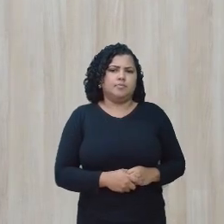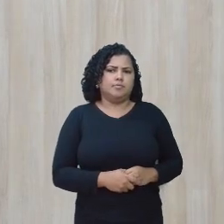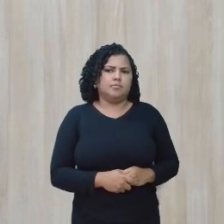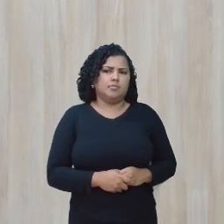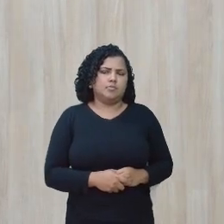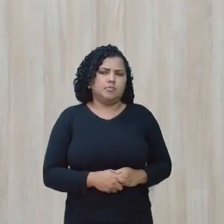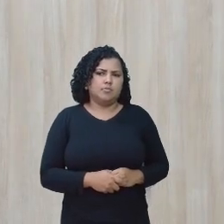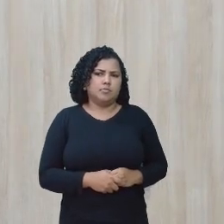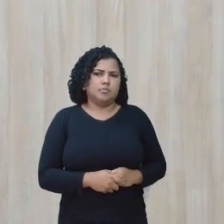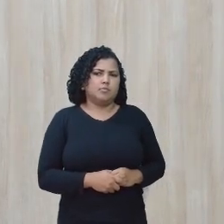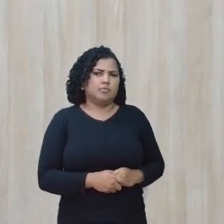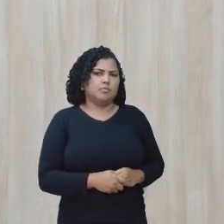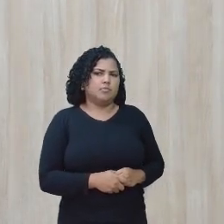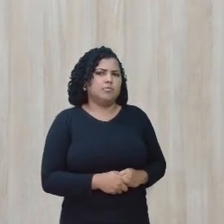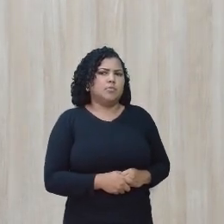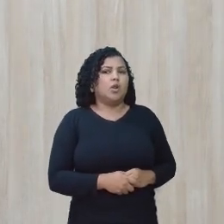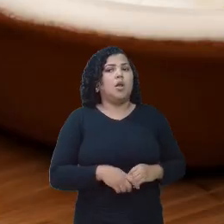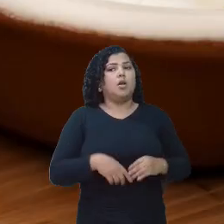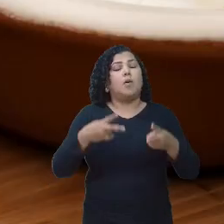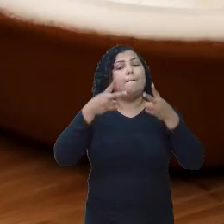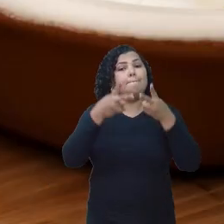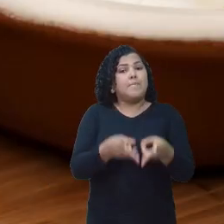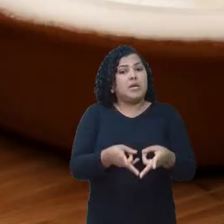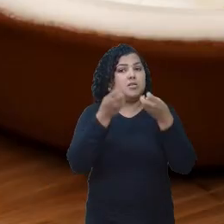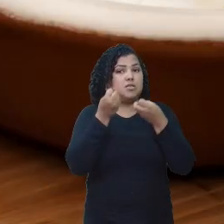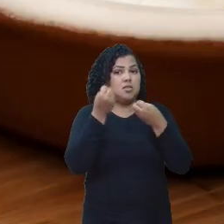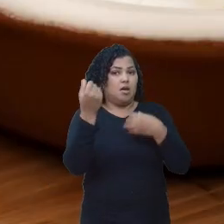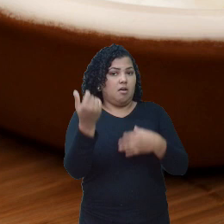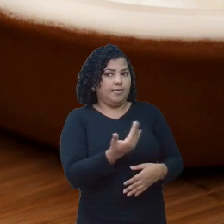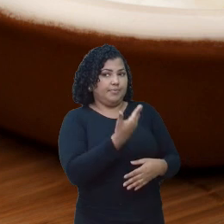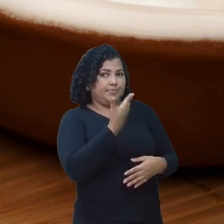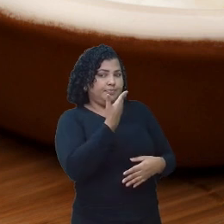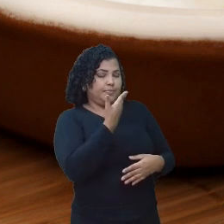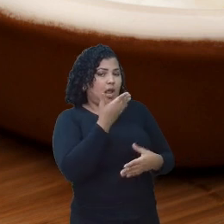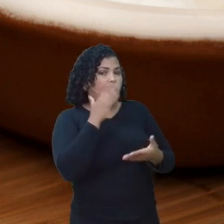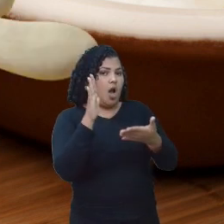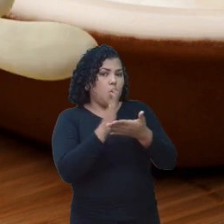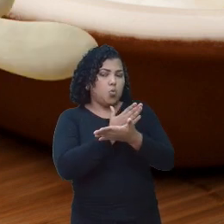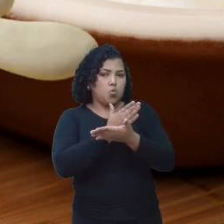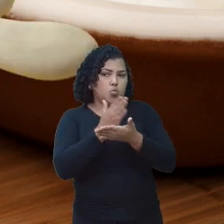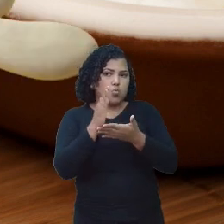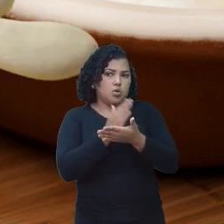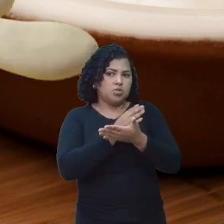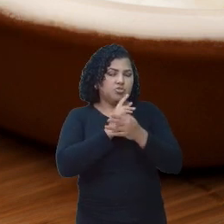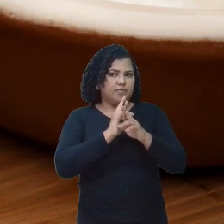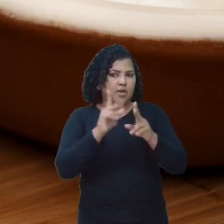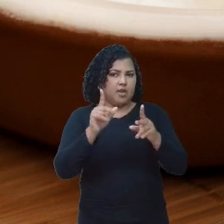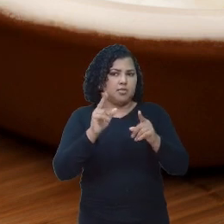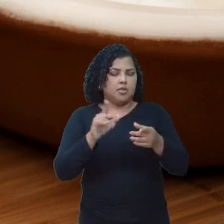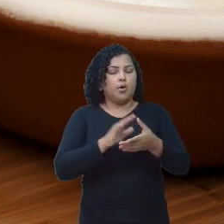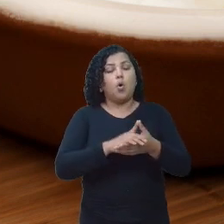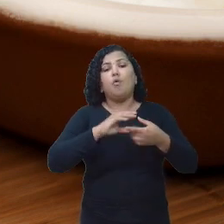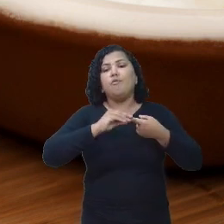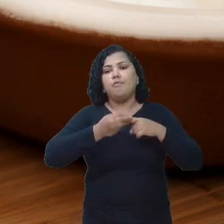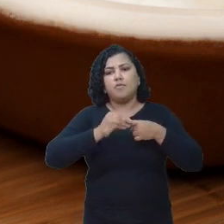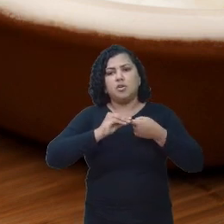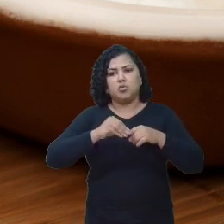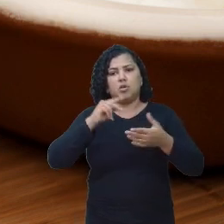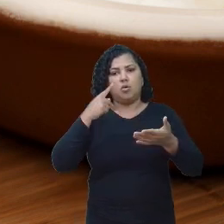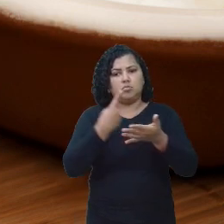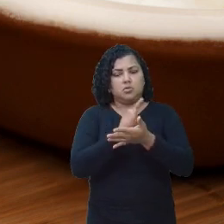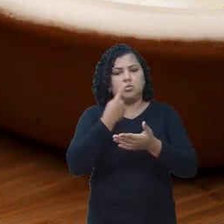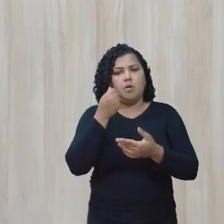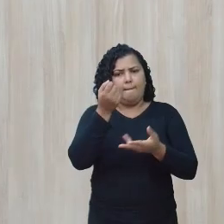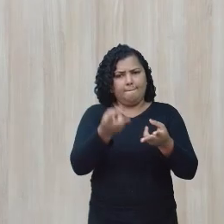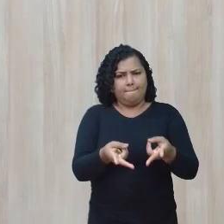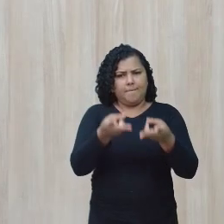exceções. Então temos aqui, ó, observe the exceptions. Vamos lá. Primeira exceção é o feijão. O que acontece? Nessa